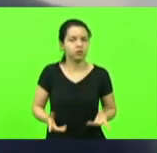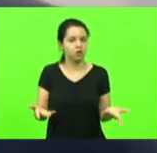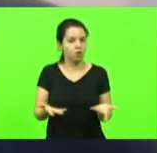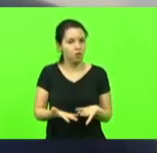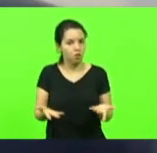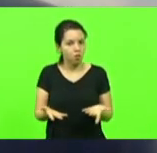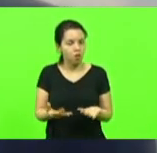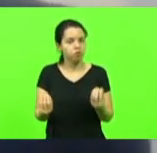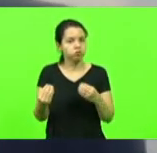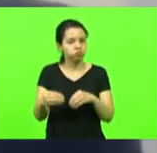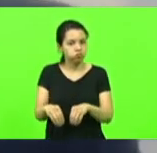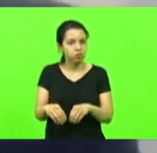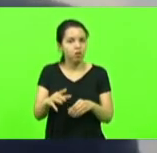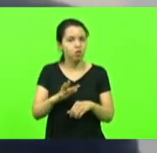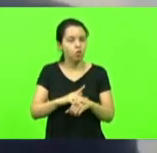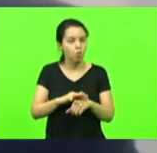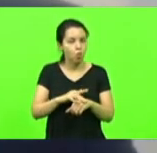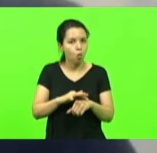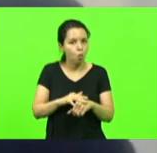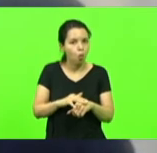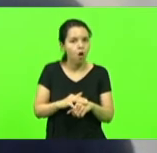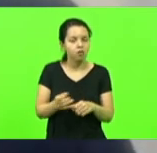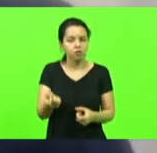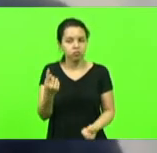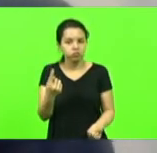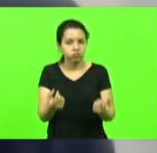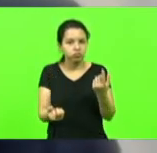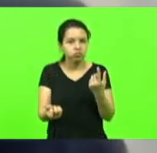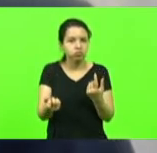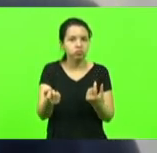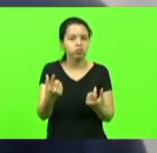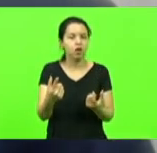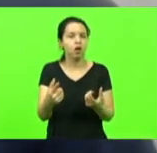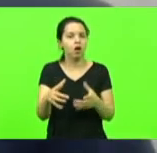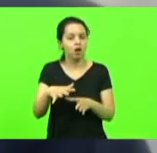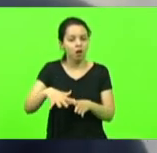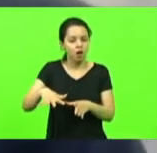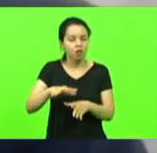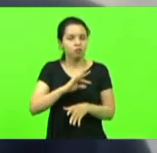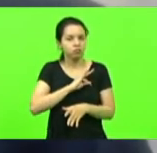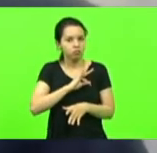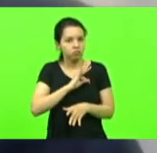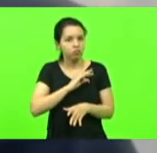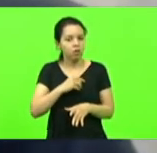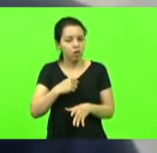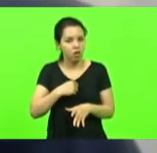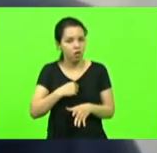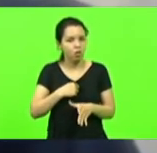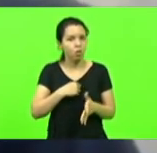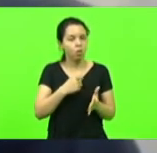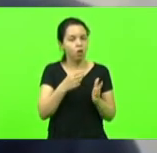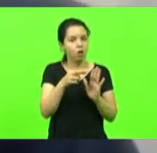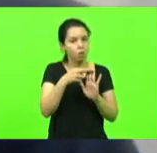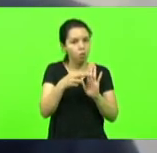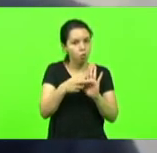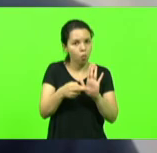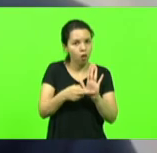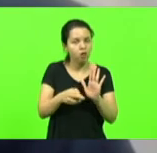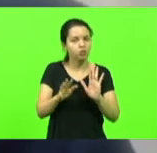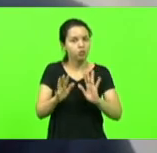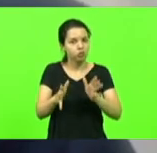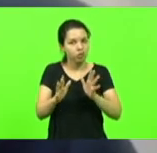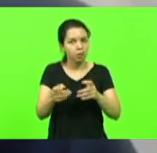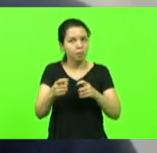acrescentamos doenças raras, essa área técnica, e eu já fui regulador, médico regulador da agenda